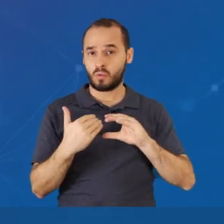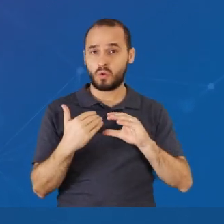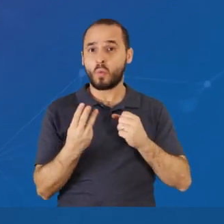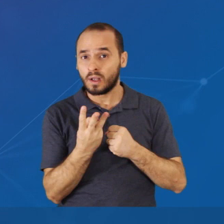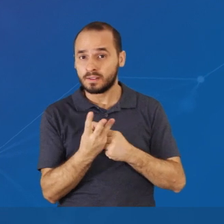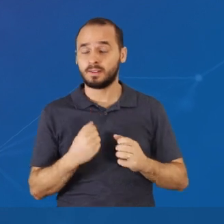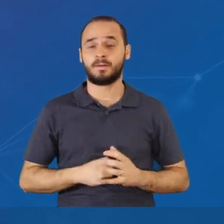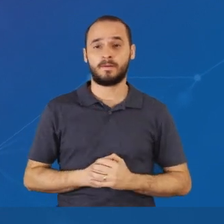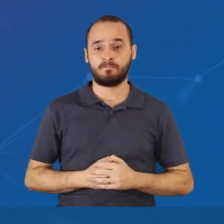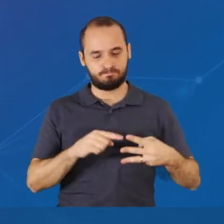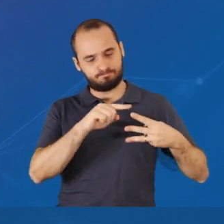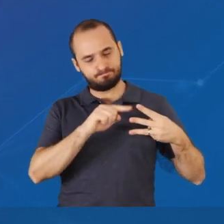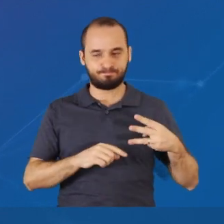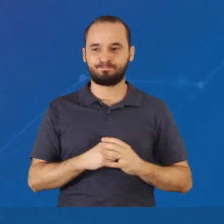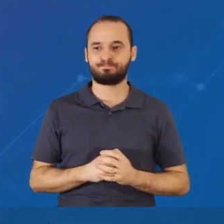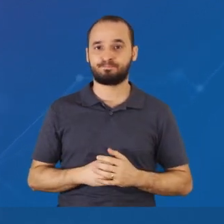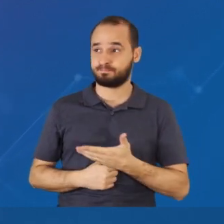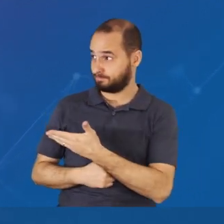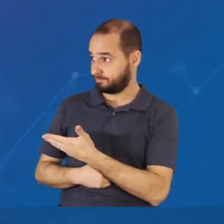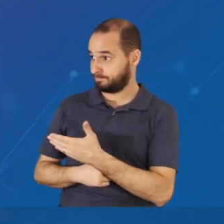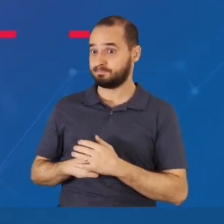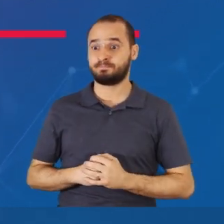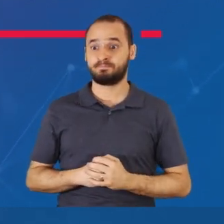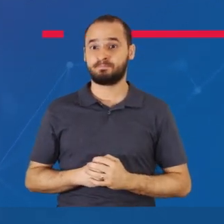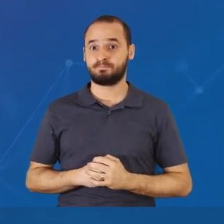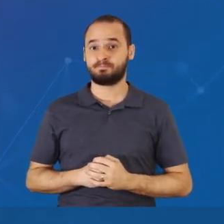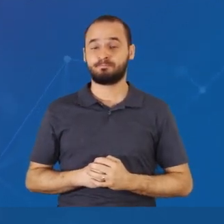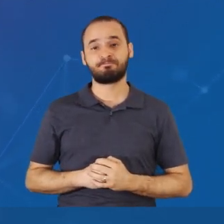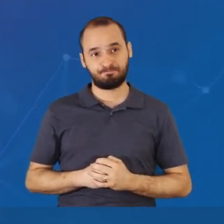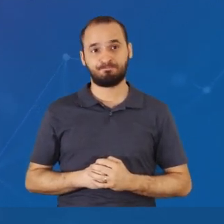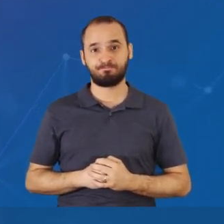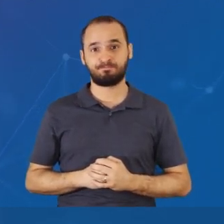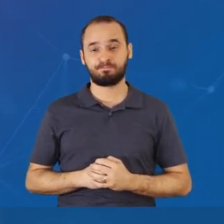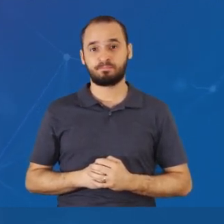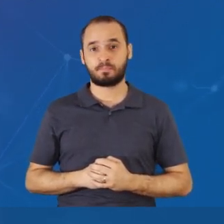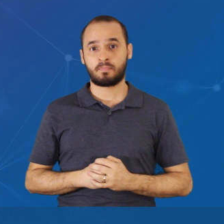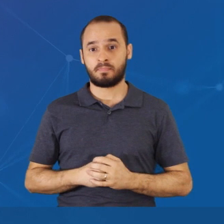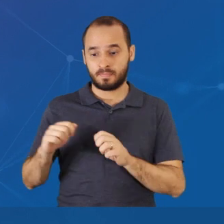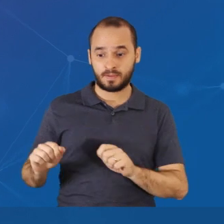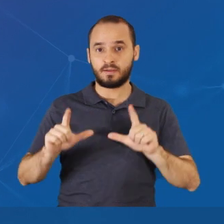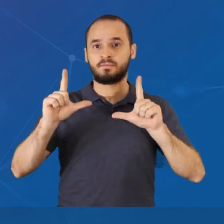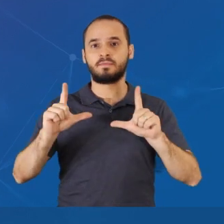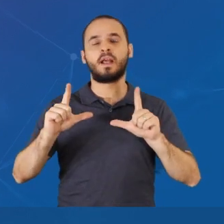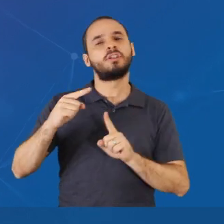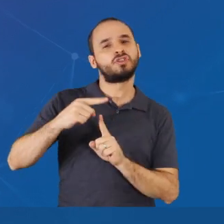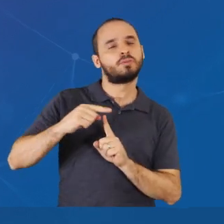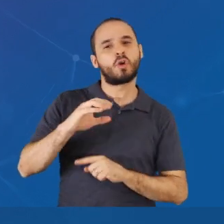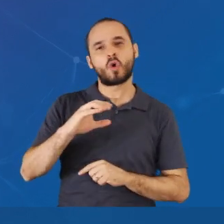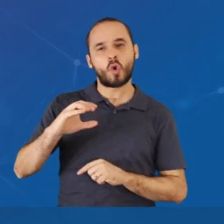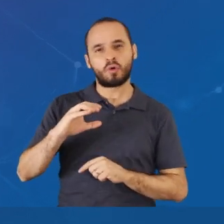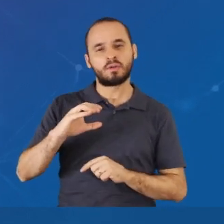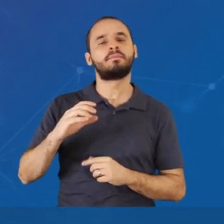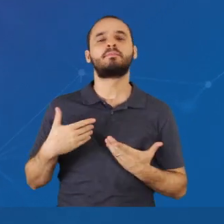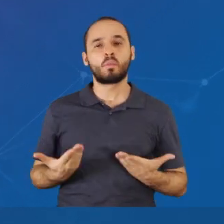e salvar. Agora, selecione esse contato e toque em Continuar. Então, escolha a conta de débito para o pagamento